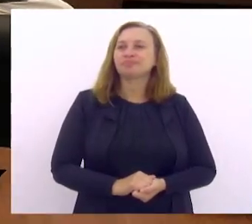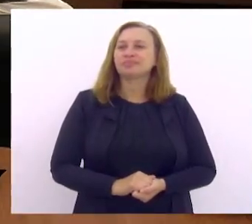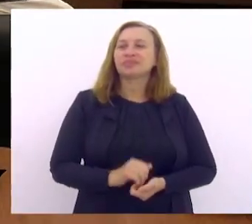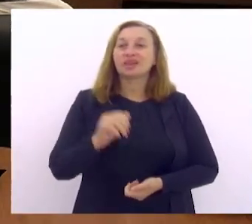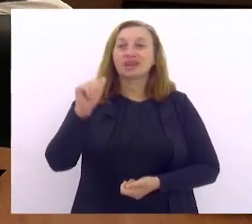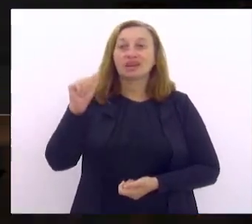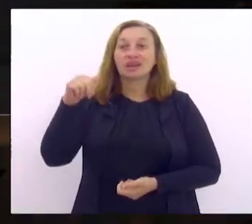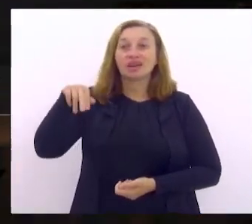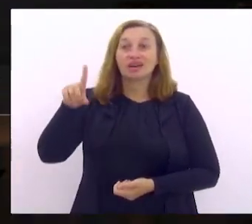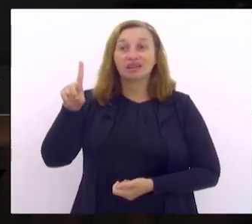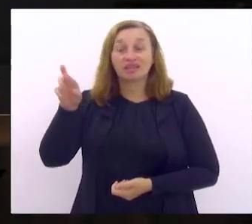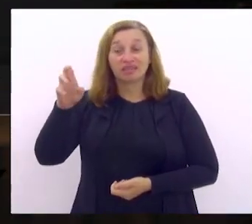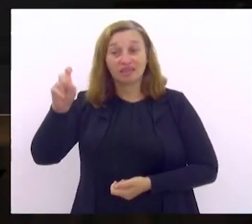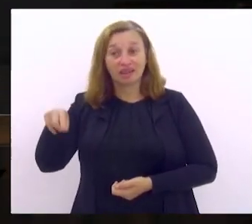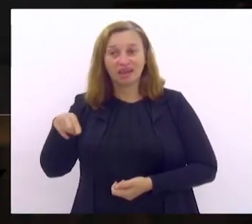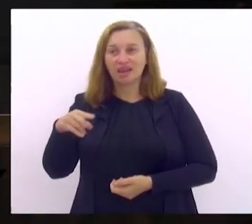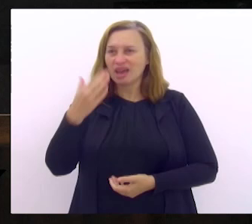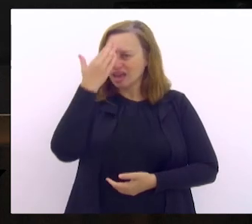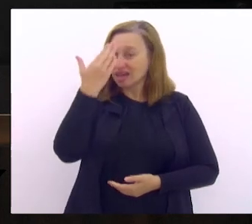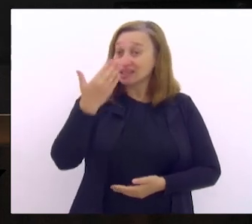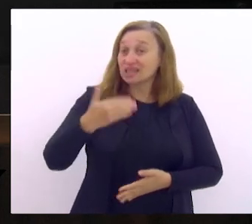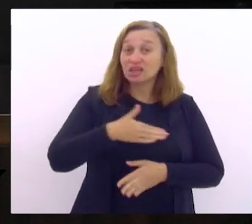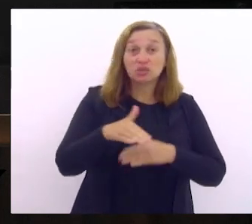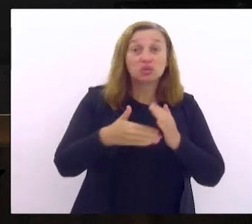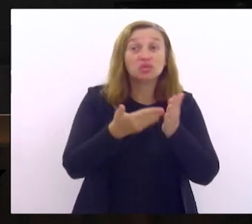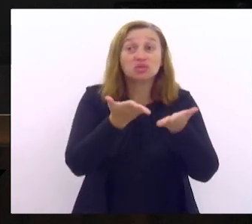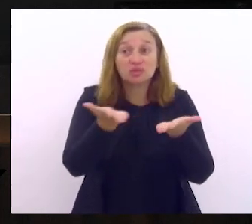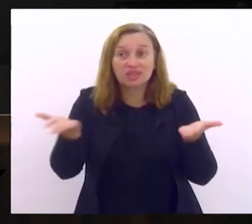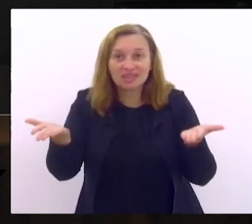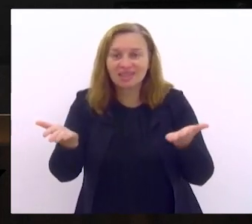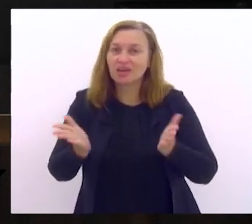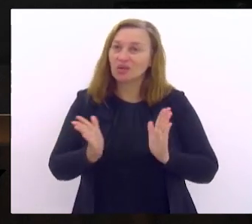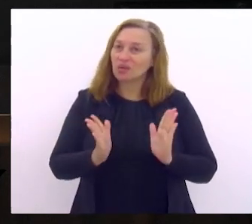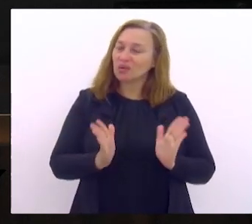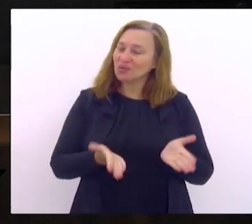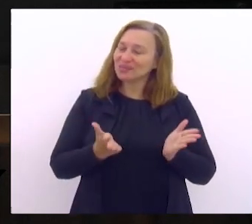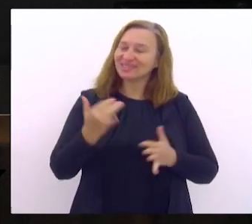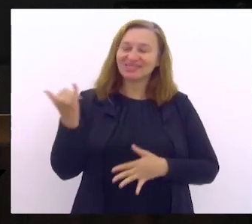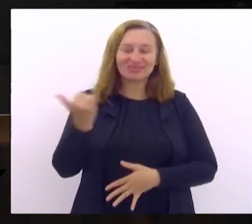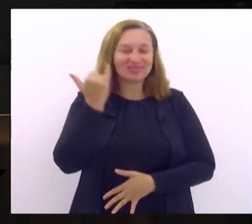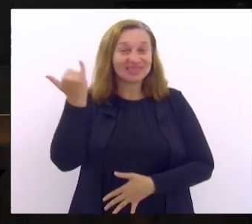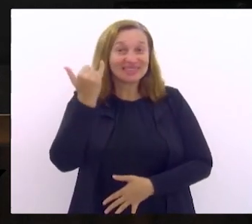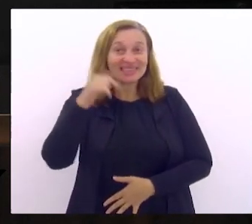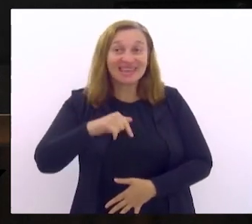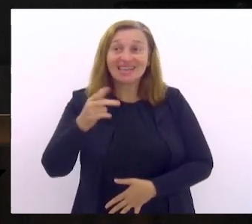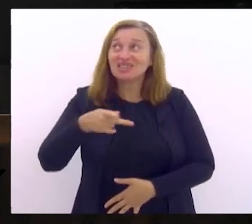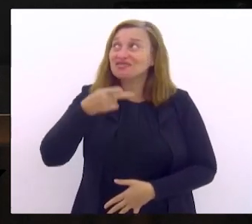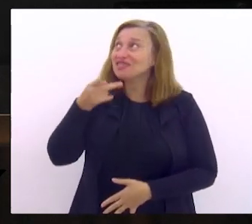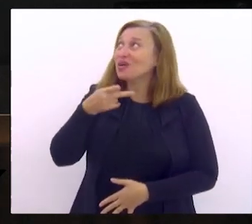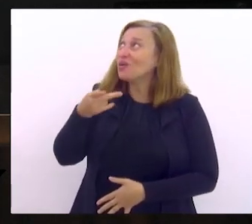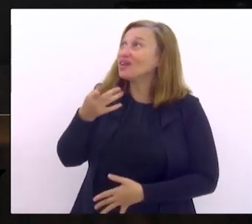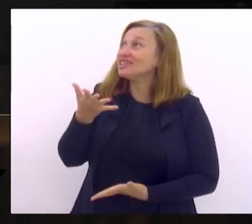Agradecer a todos que compareceram. E hoje foi muito importante aqui, nós falamos